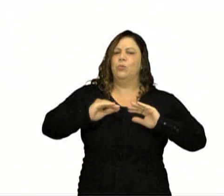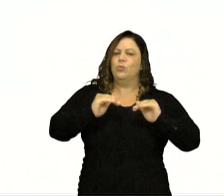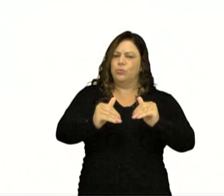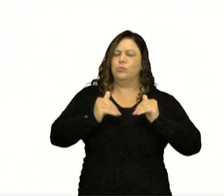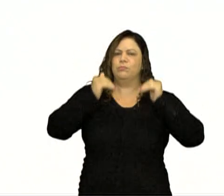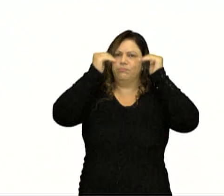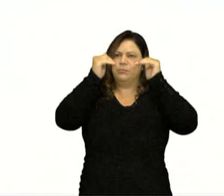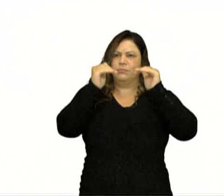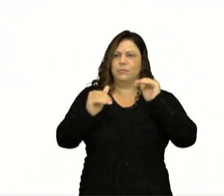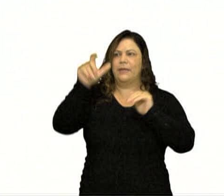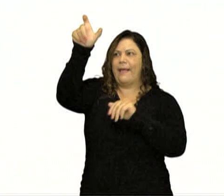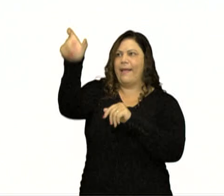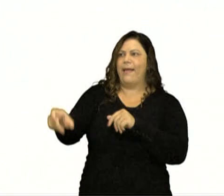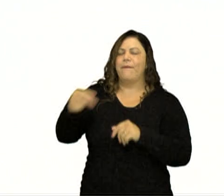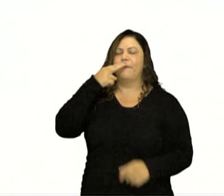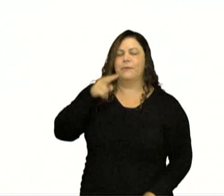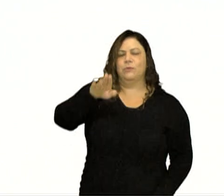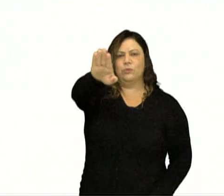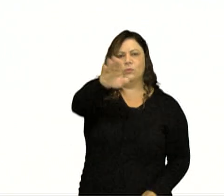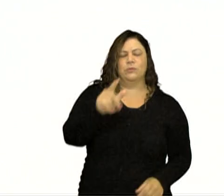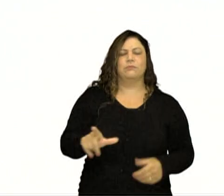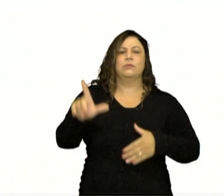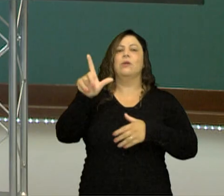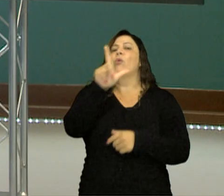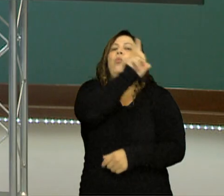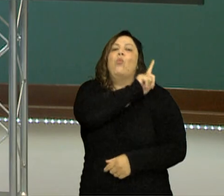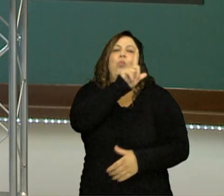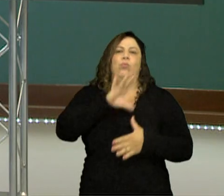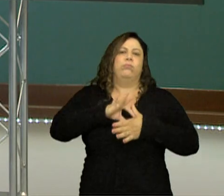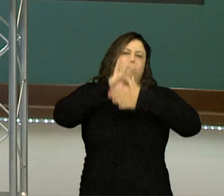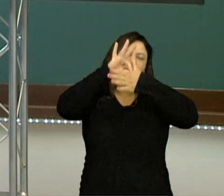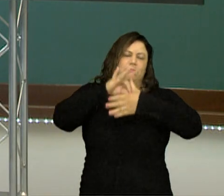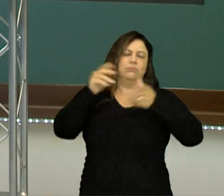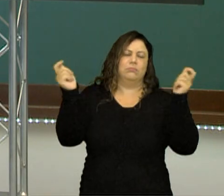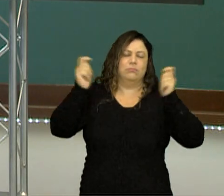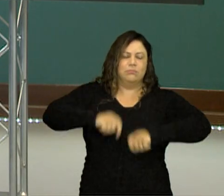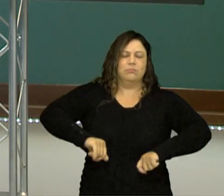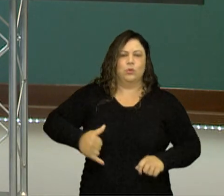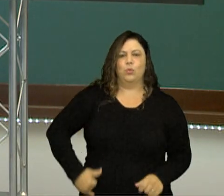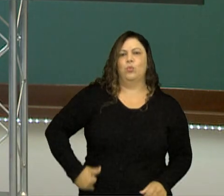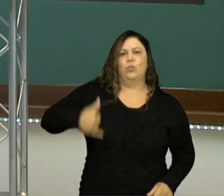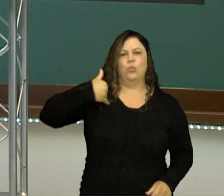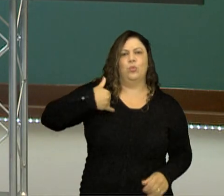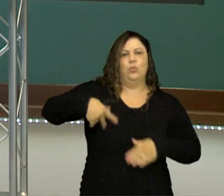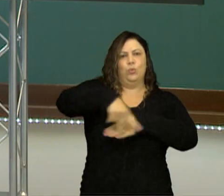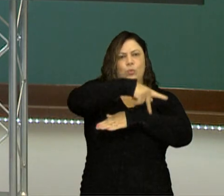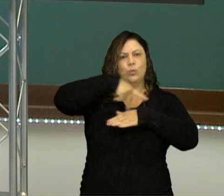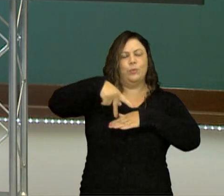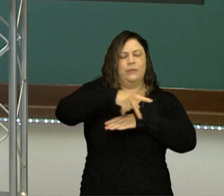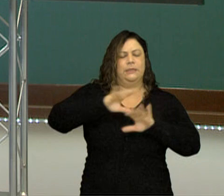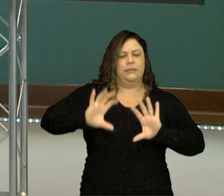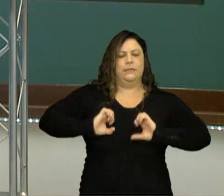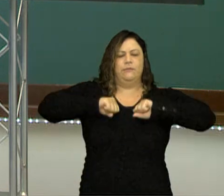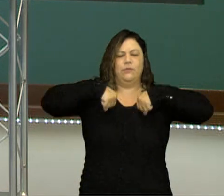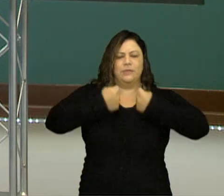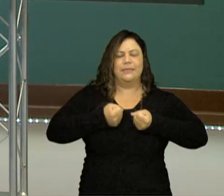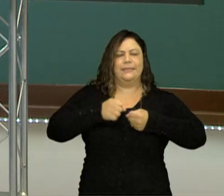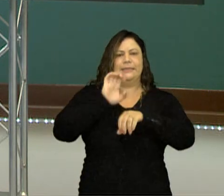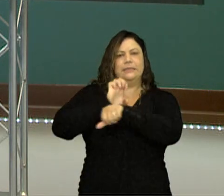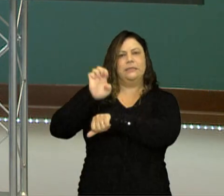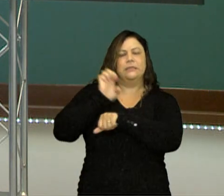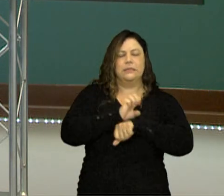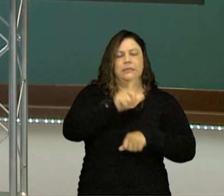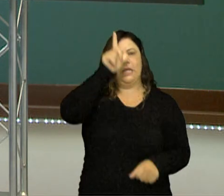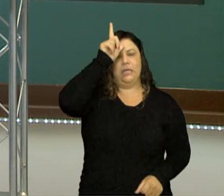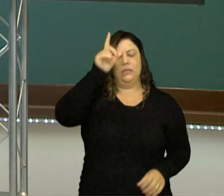na figura de Hitler um líder para restaurar o seu orgulho nacional. O fortalecimento do Estado alemão e o